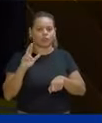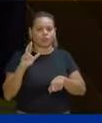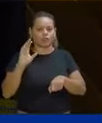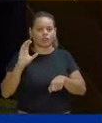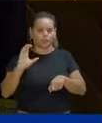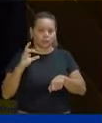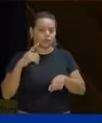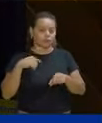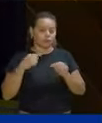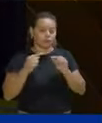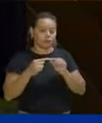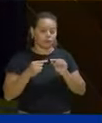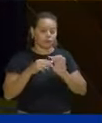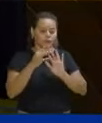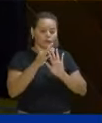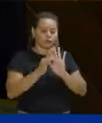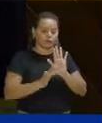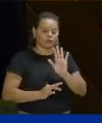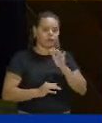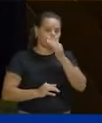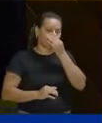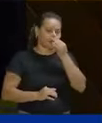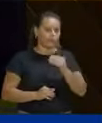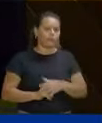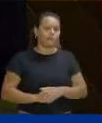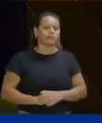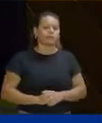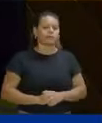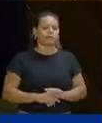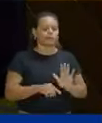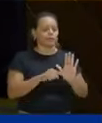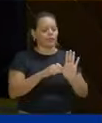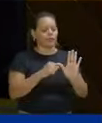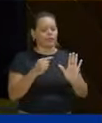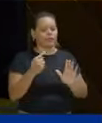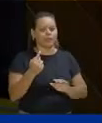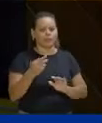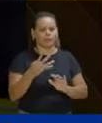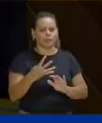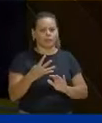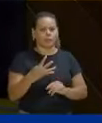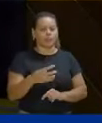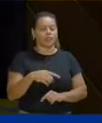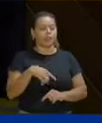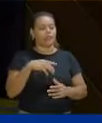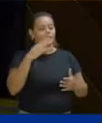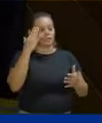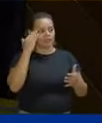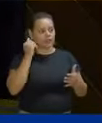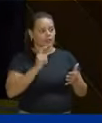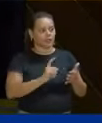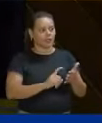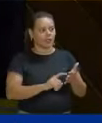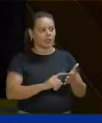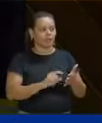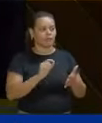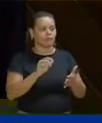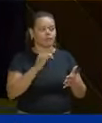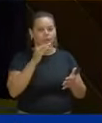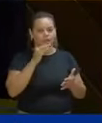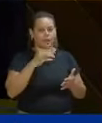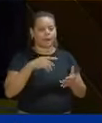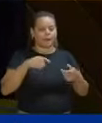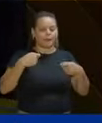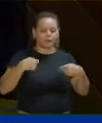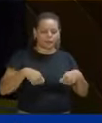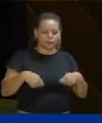seguintes informações. Entre outras, no item 4, declaração de ciência da candidata ou do candidato de que